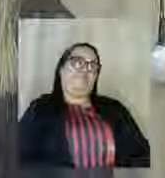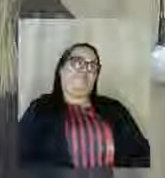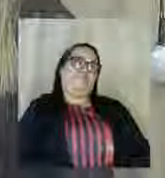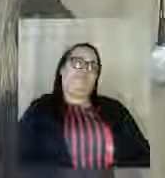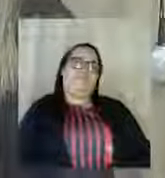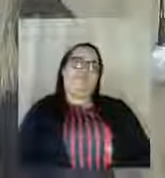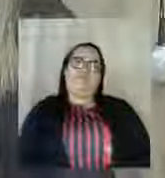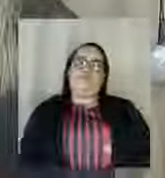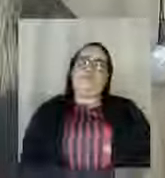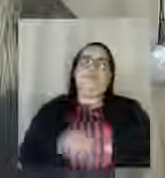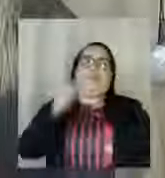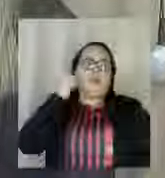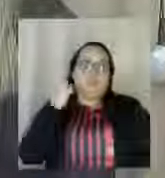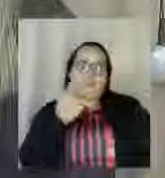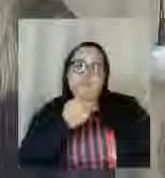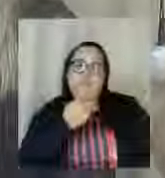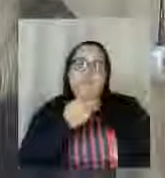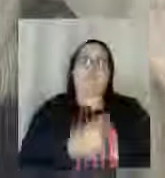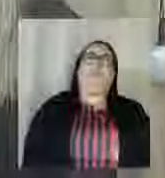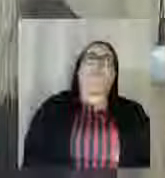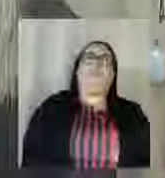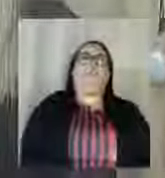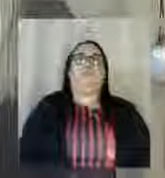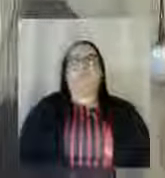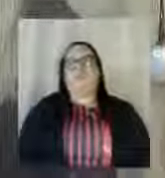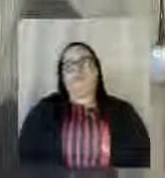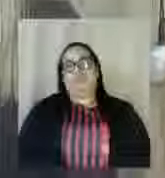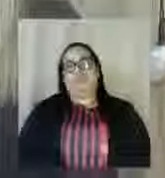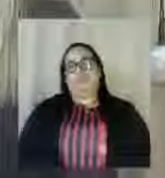por ser surda e sei lá.